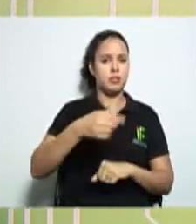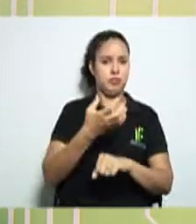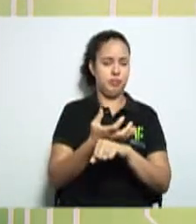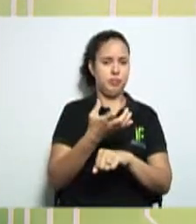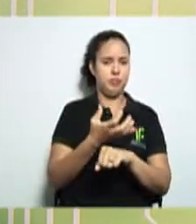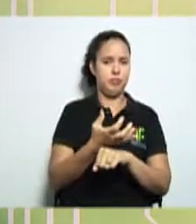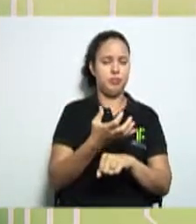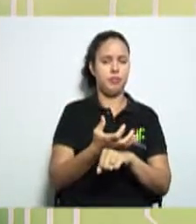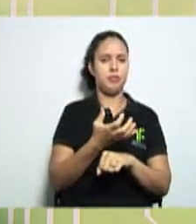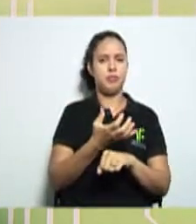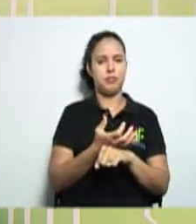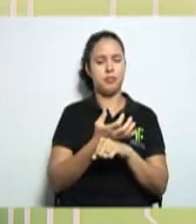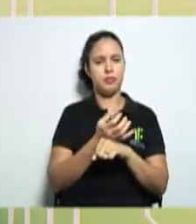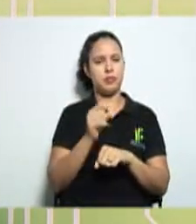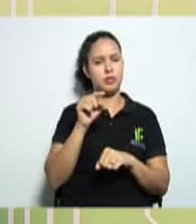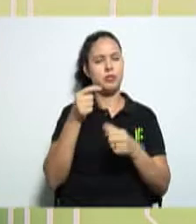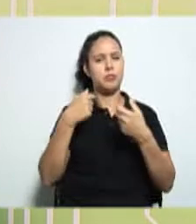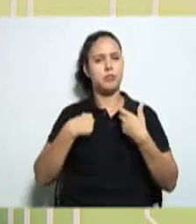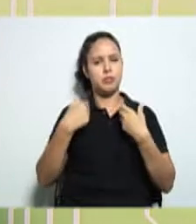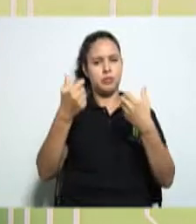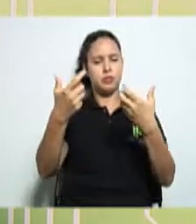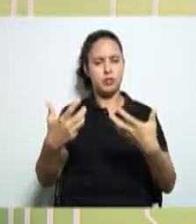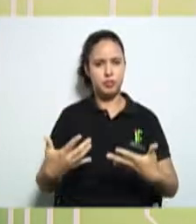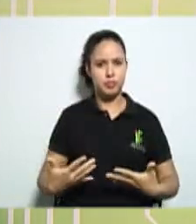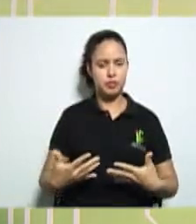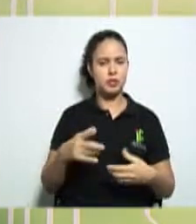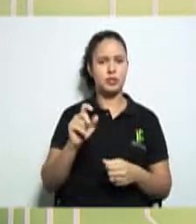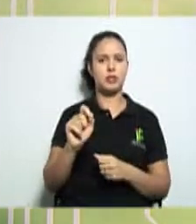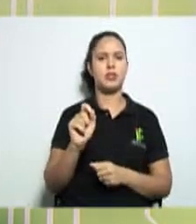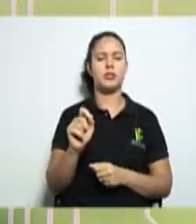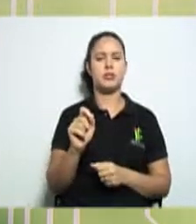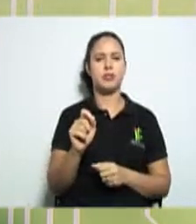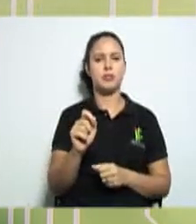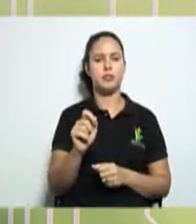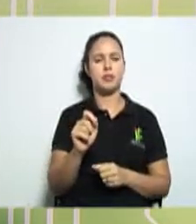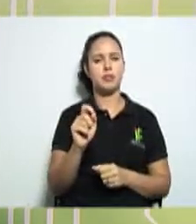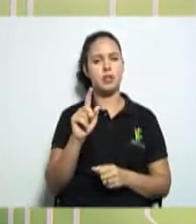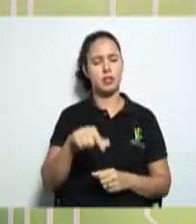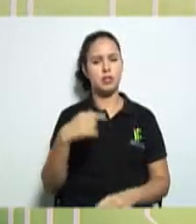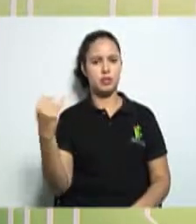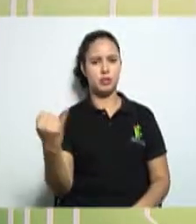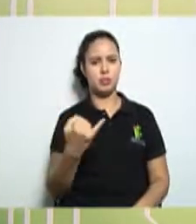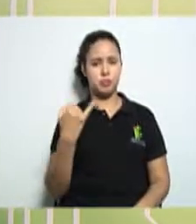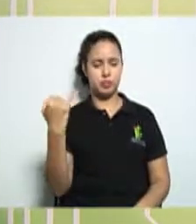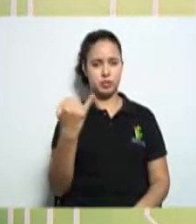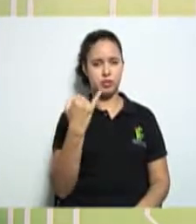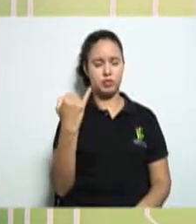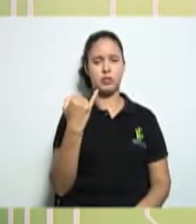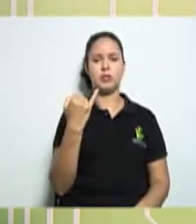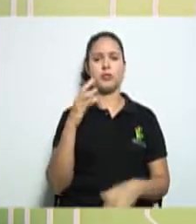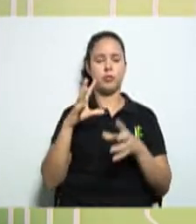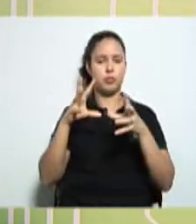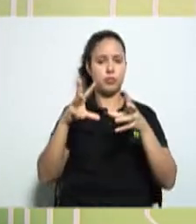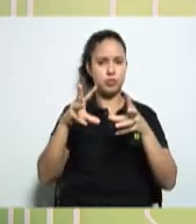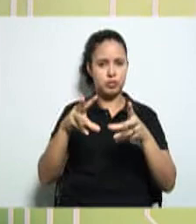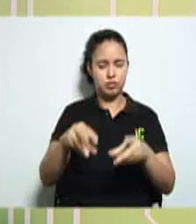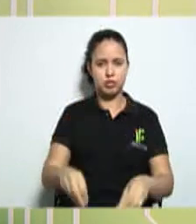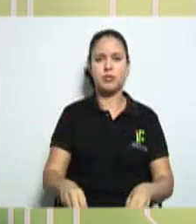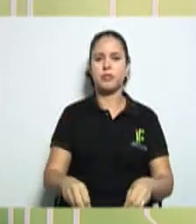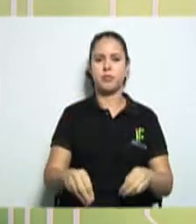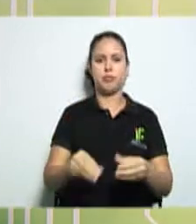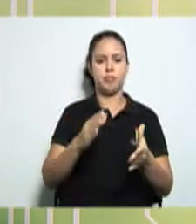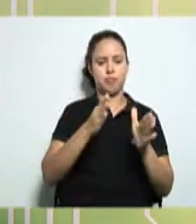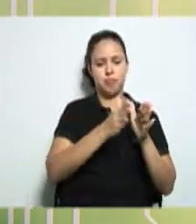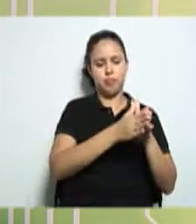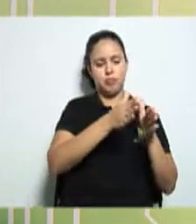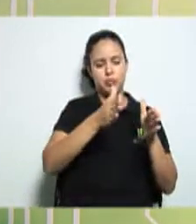uma coisa, e vou ser ousado aqui, professora Maraí, que ela é importante para todas as etapas do projeto integrador. Você